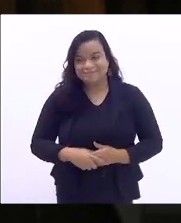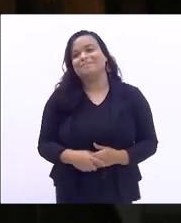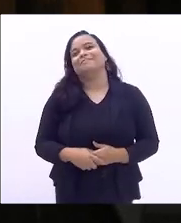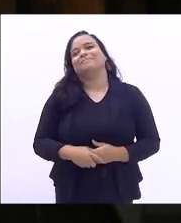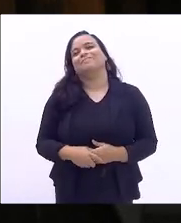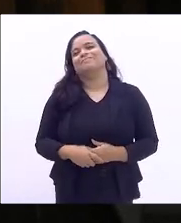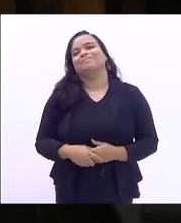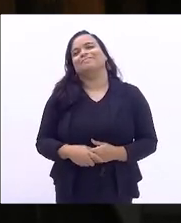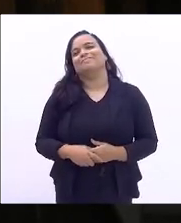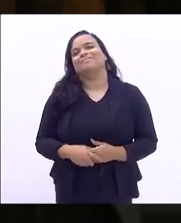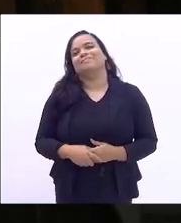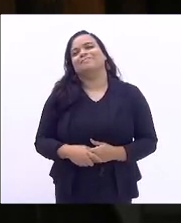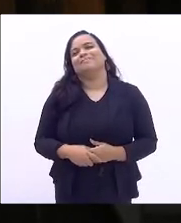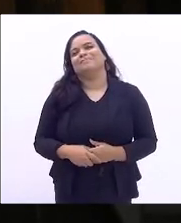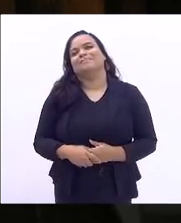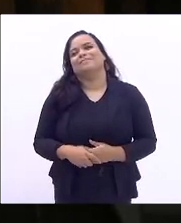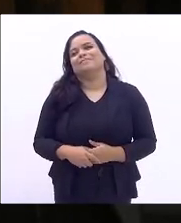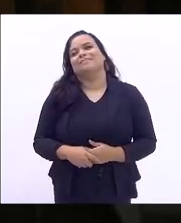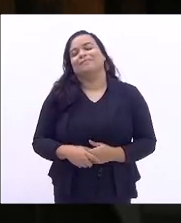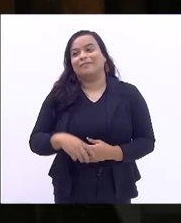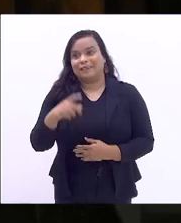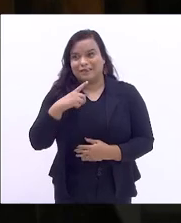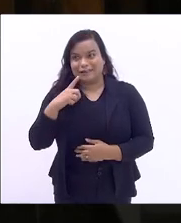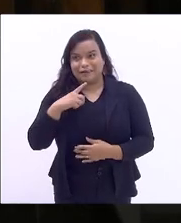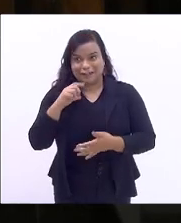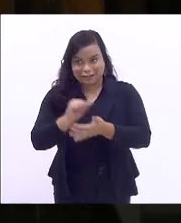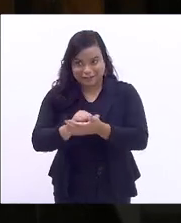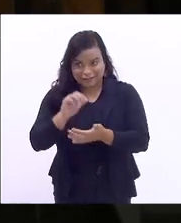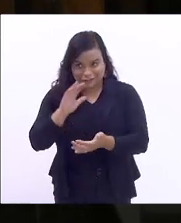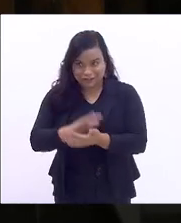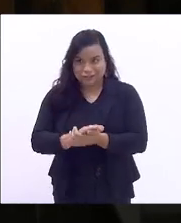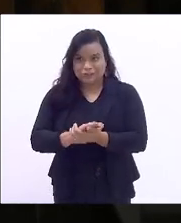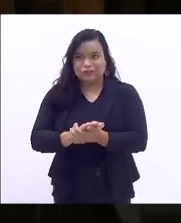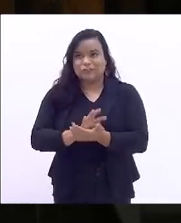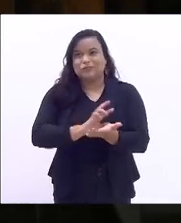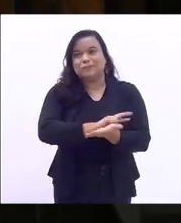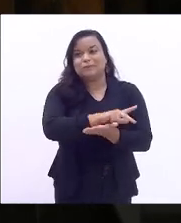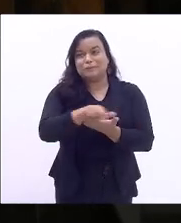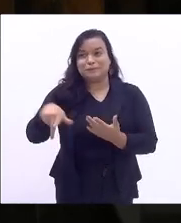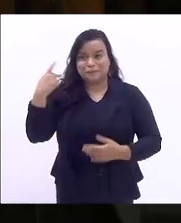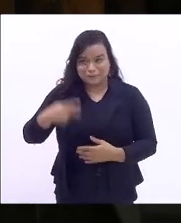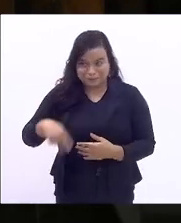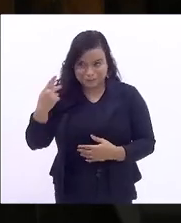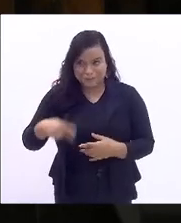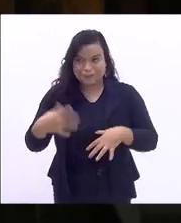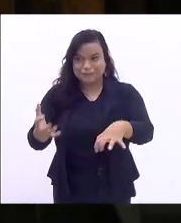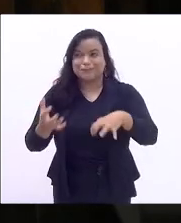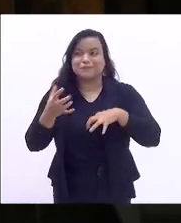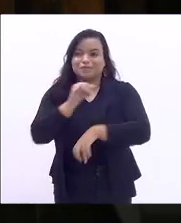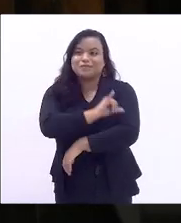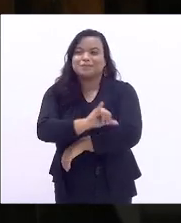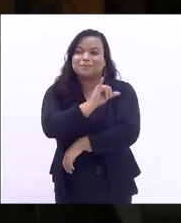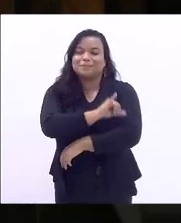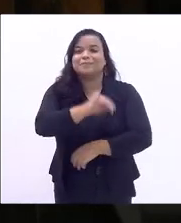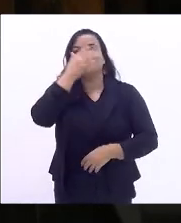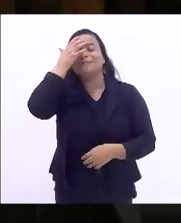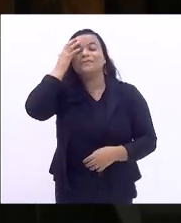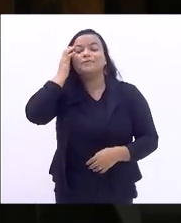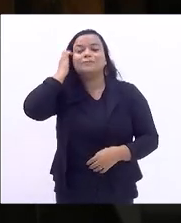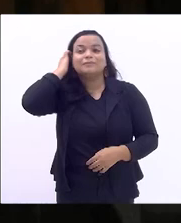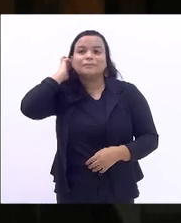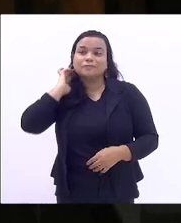que terá o devido registro nos anais do Parlamento Fluminense e